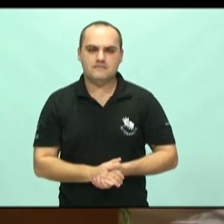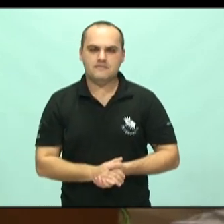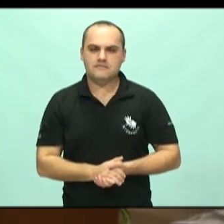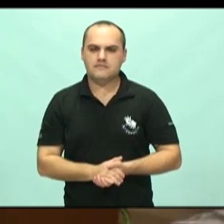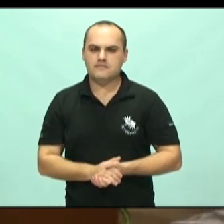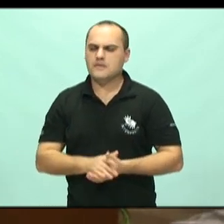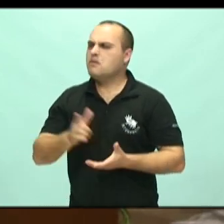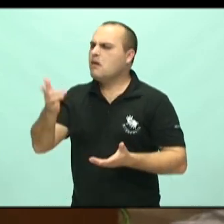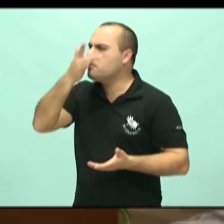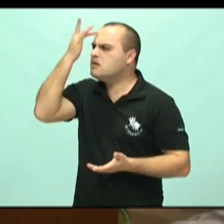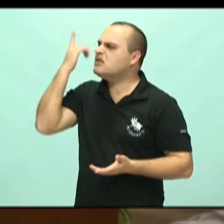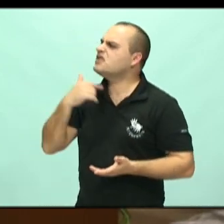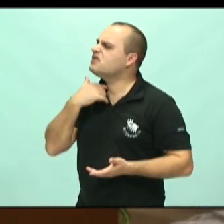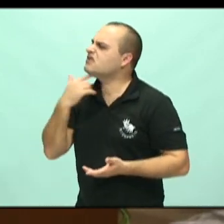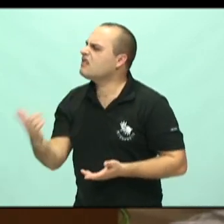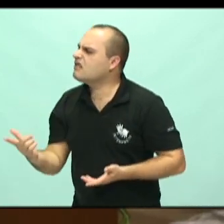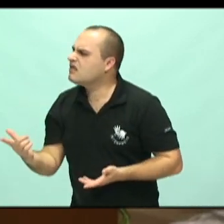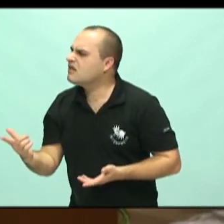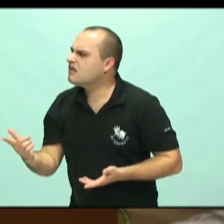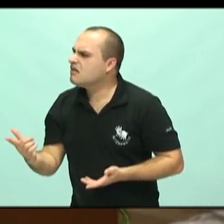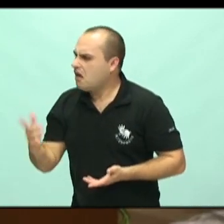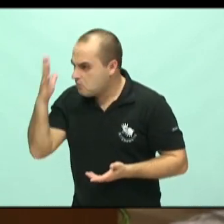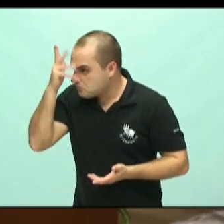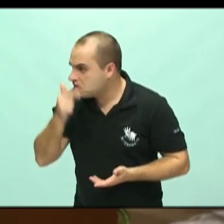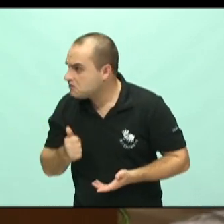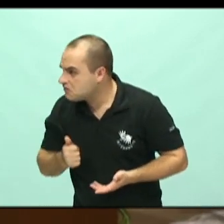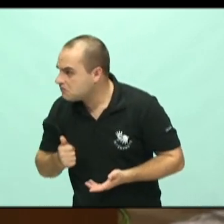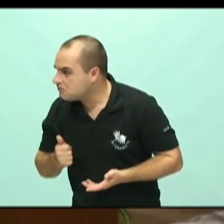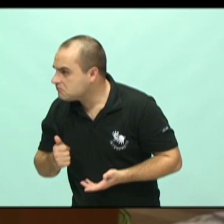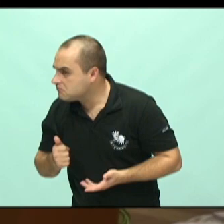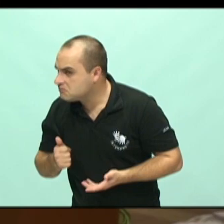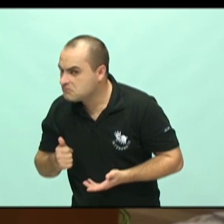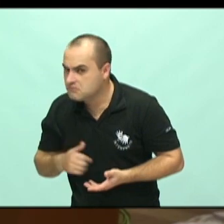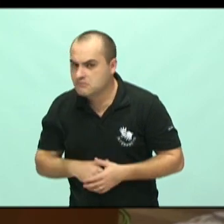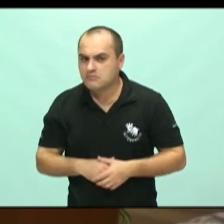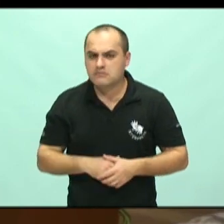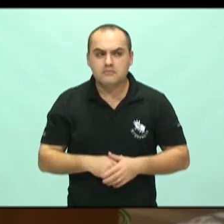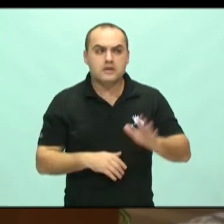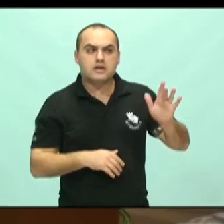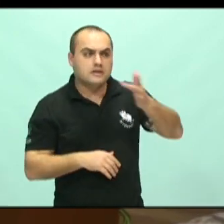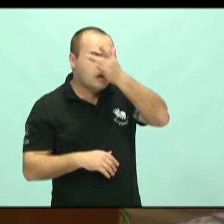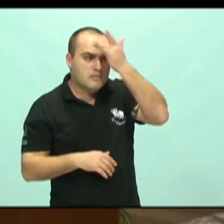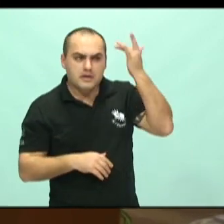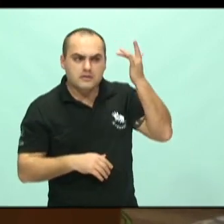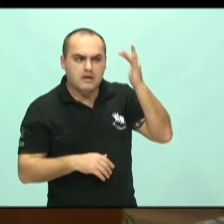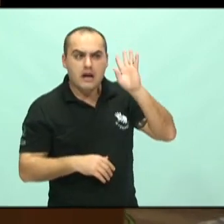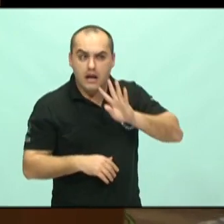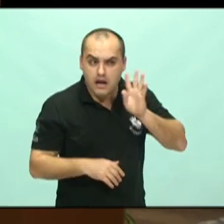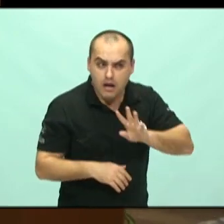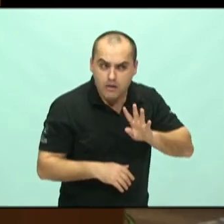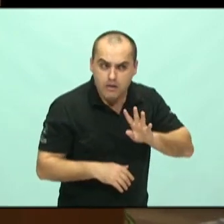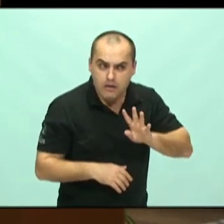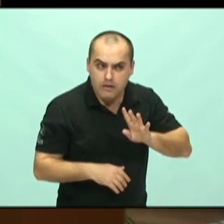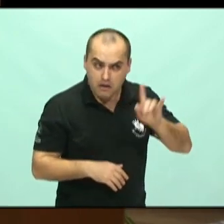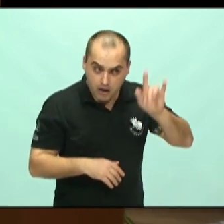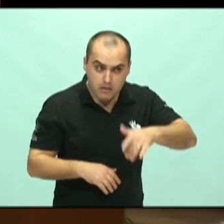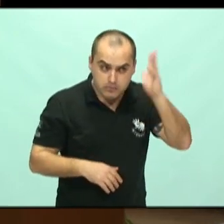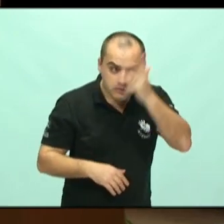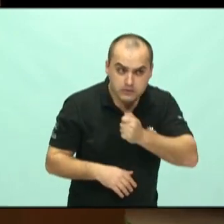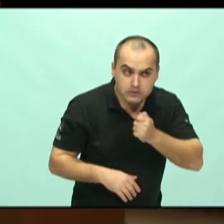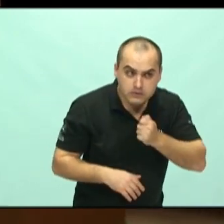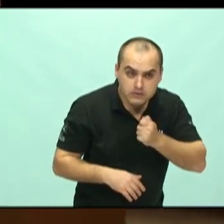uma pessoa é super chata, ela é bonita? Quando uma pessoa é super legal, ela é